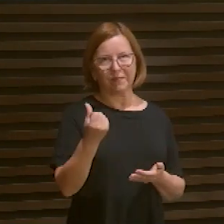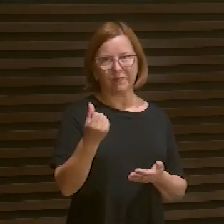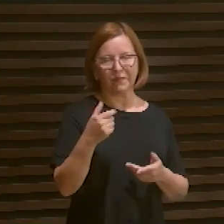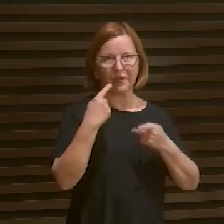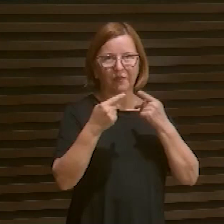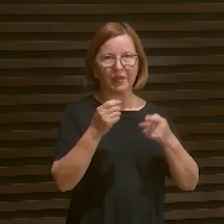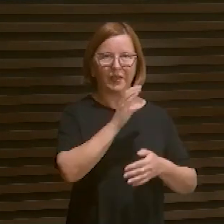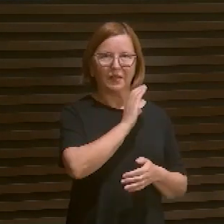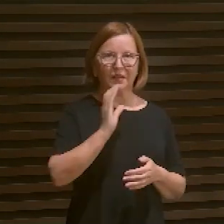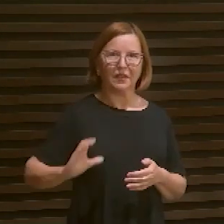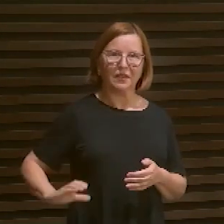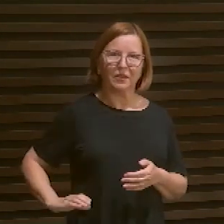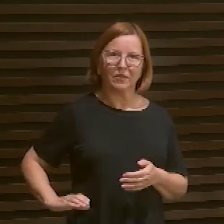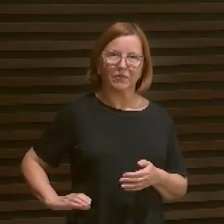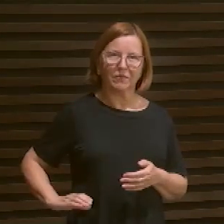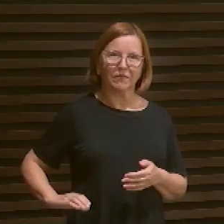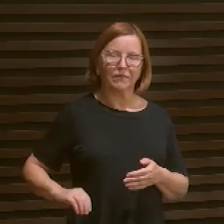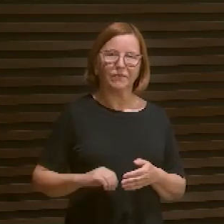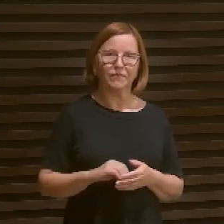diz Cristo,